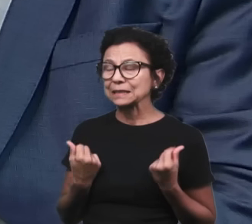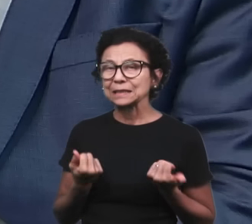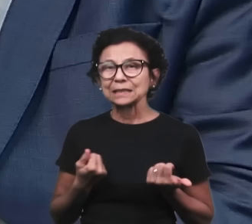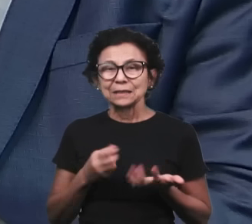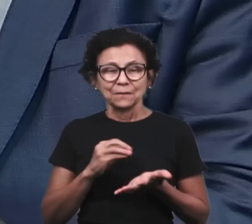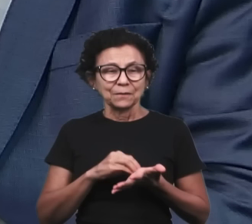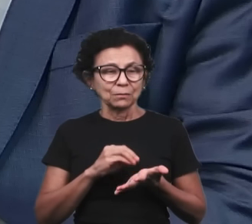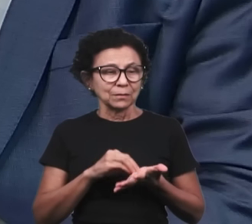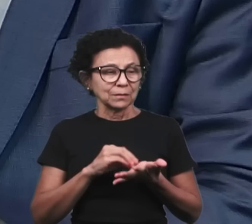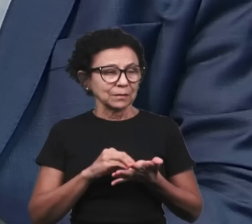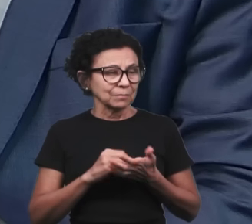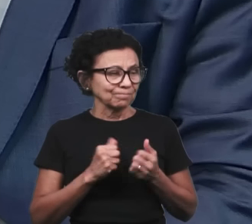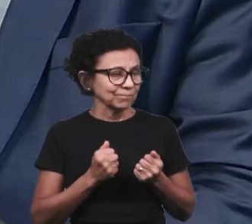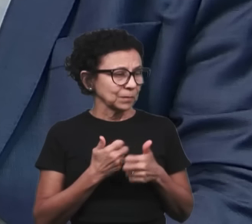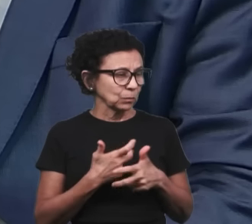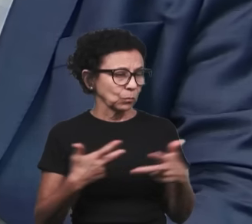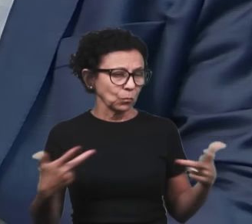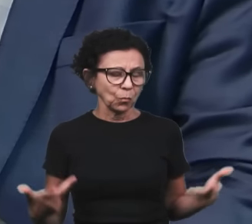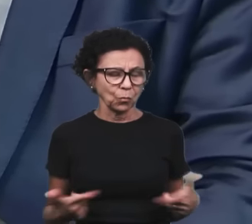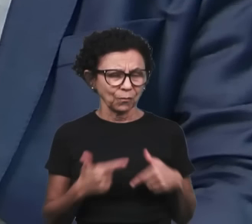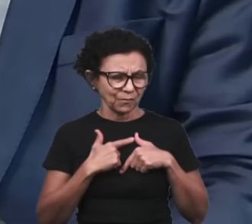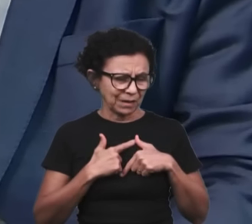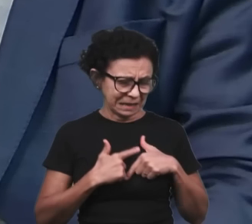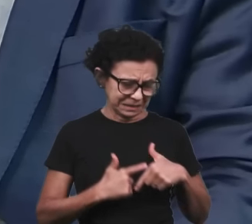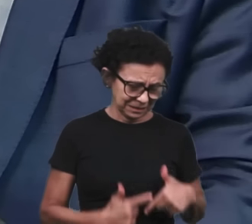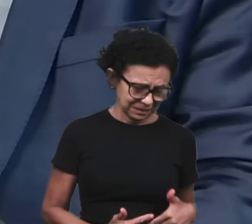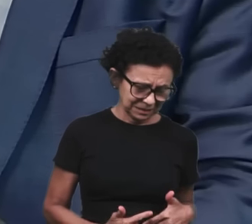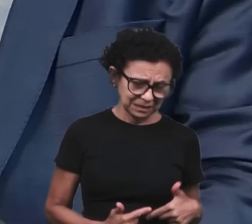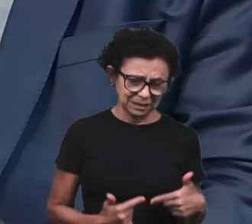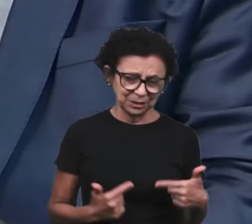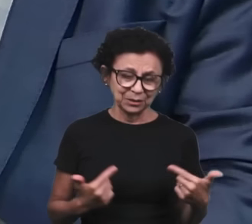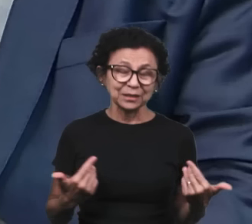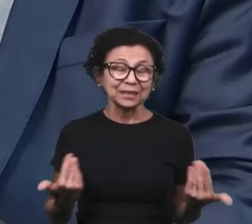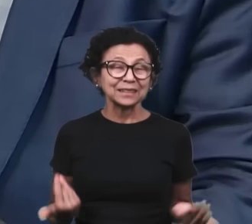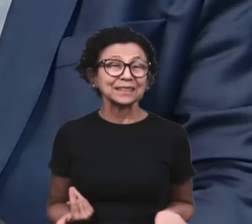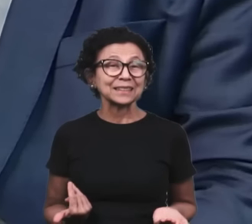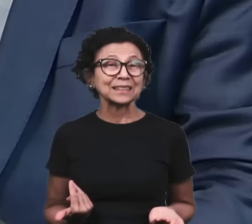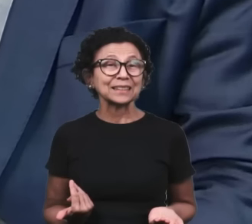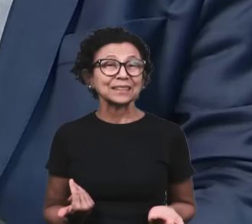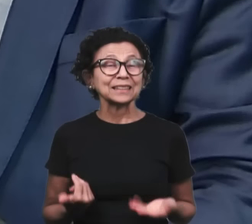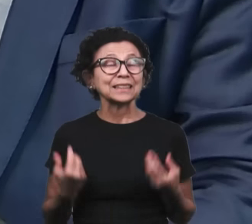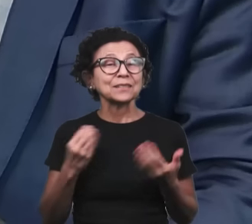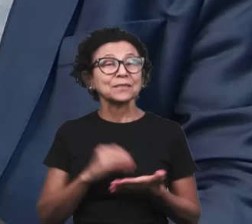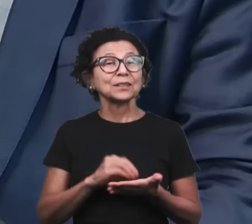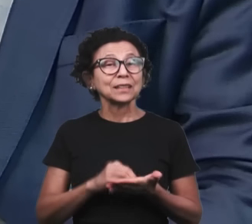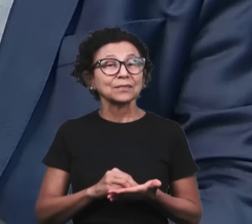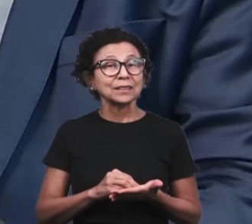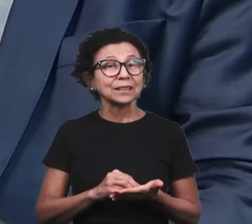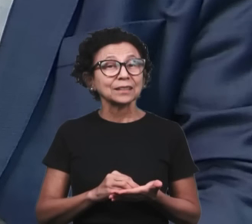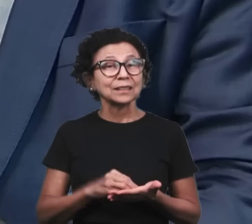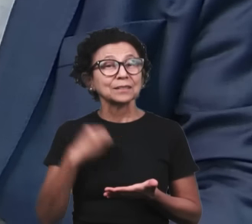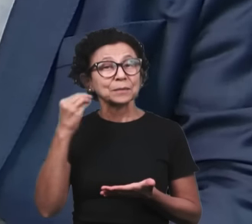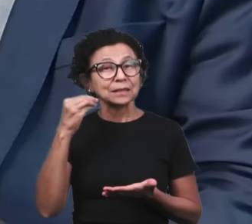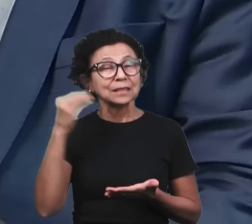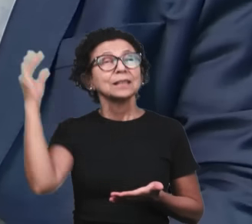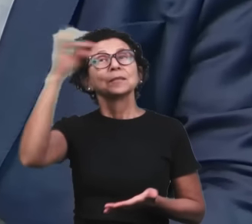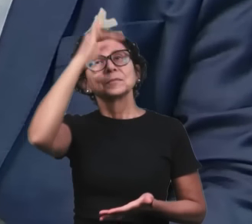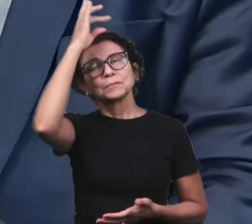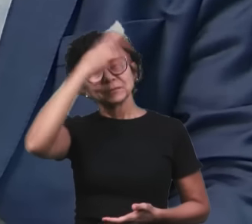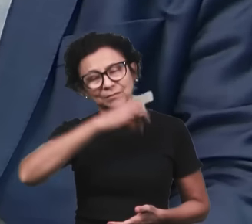alguma coisa. E esse alguma coisa era a experiência de ser batizado com o Espírito Santo.